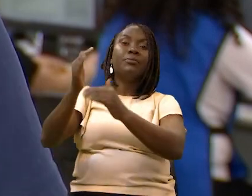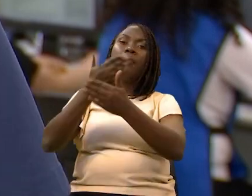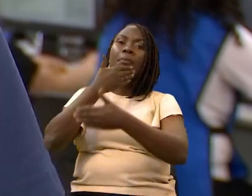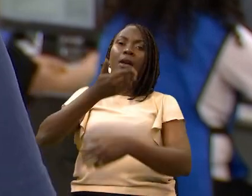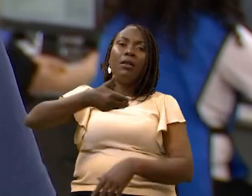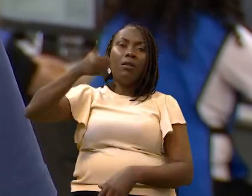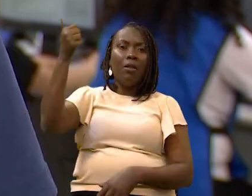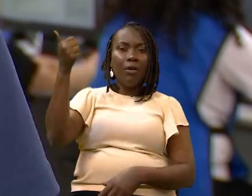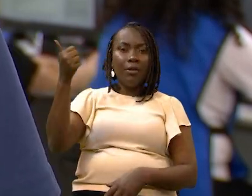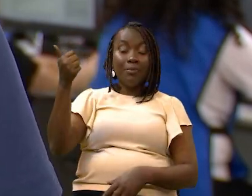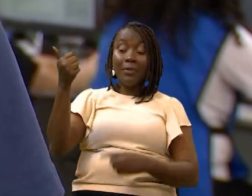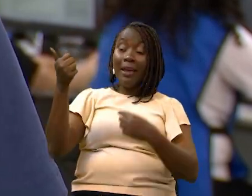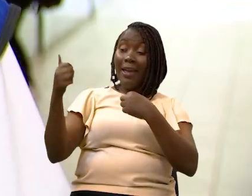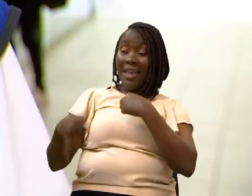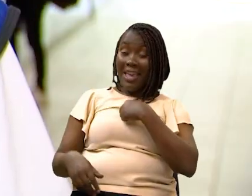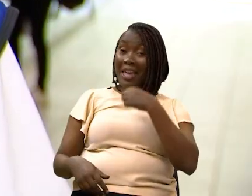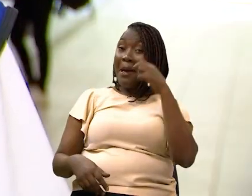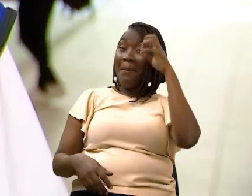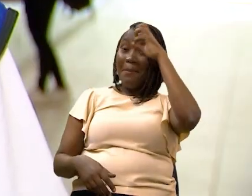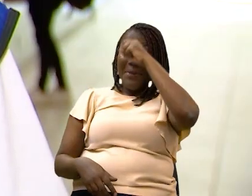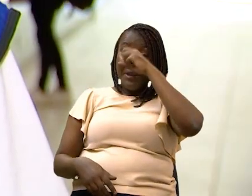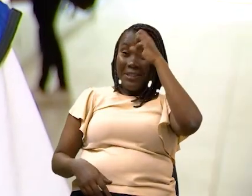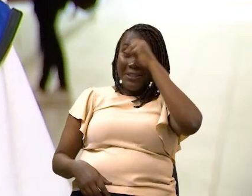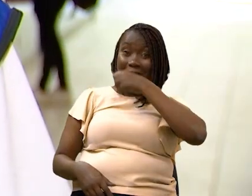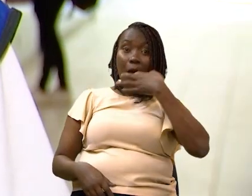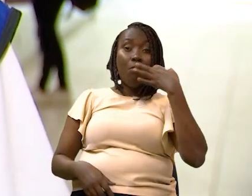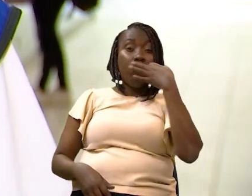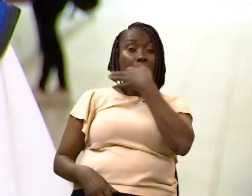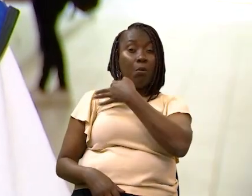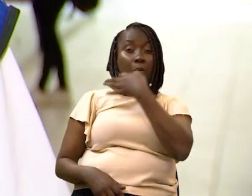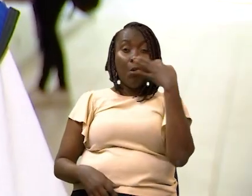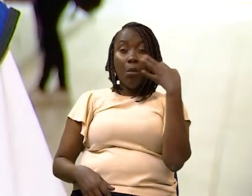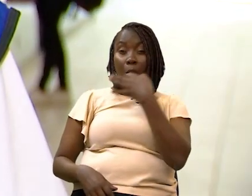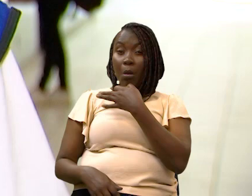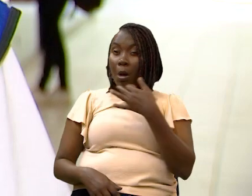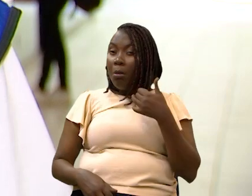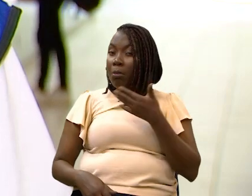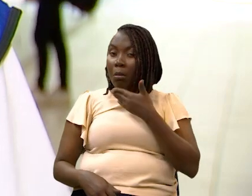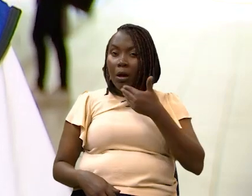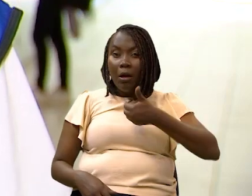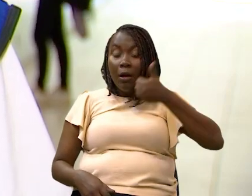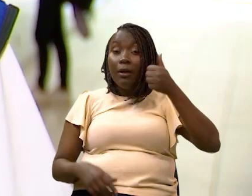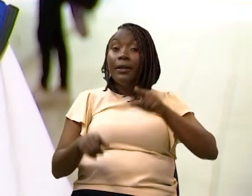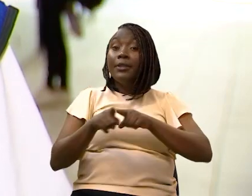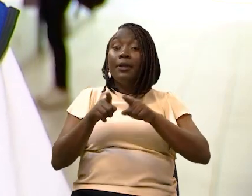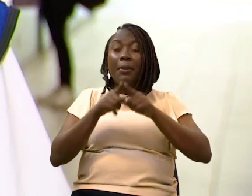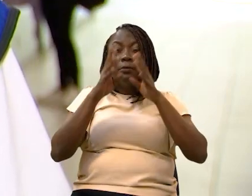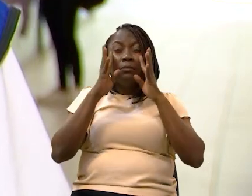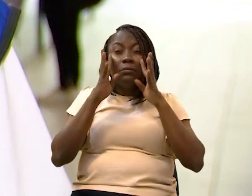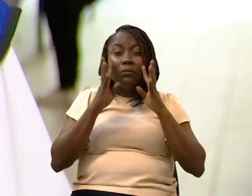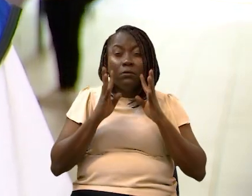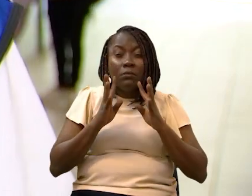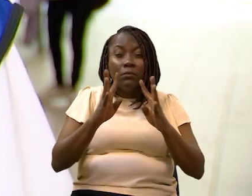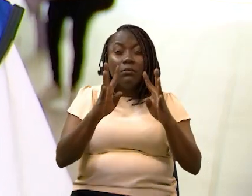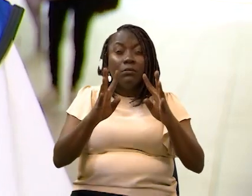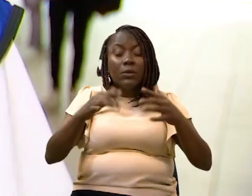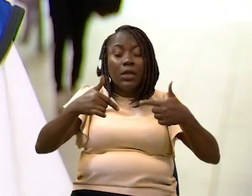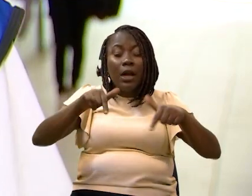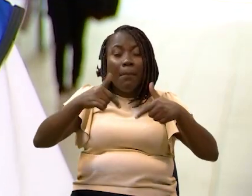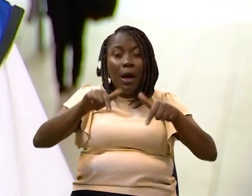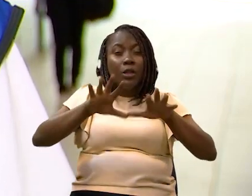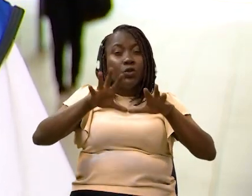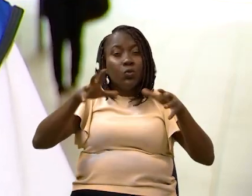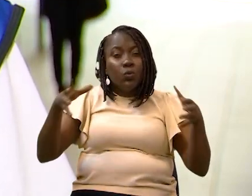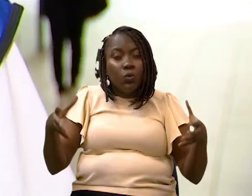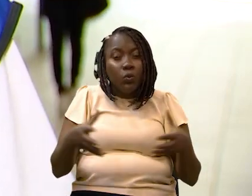possa ter um desenvolvimento melhor. Eu aprendi a falar, ter uma oratória melhor, também me concentrar, fazer